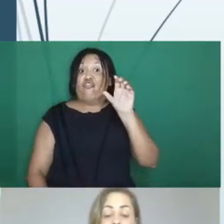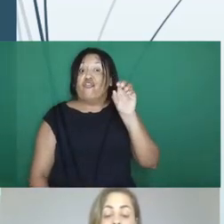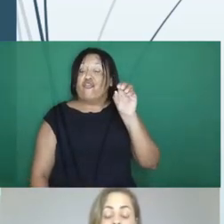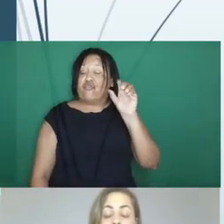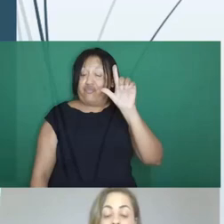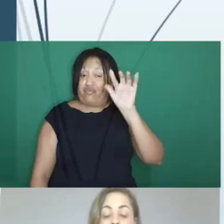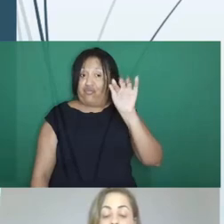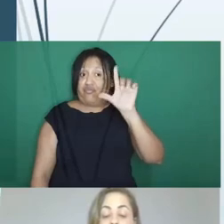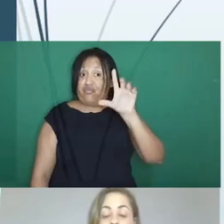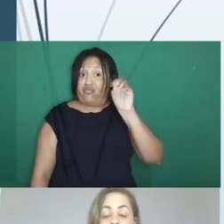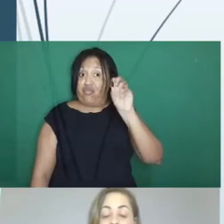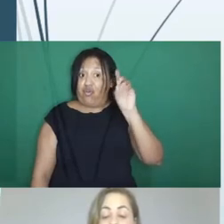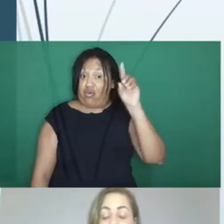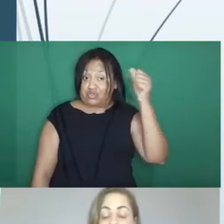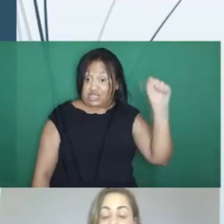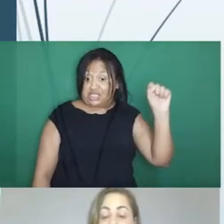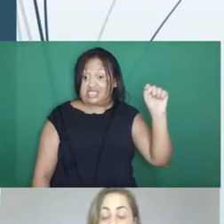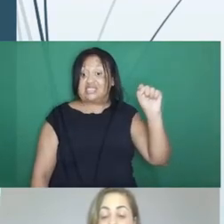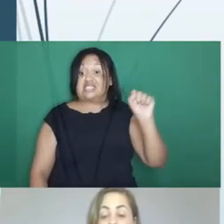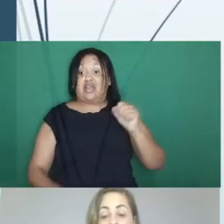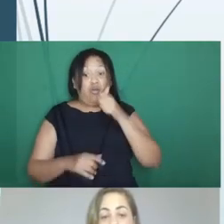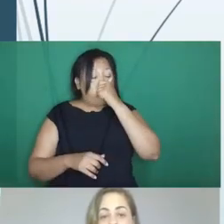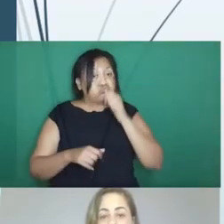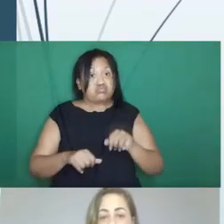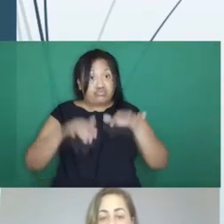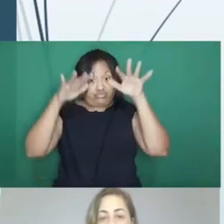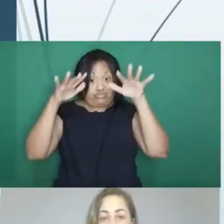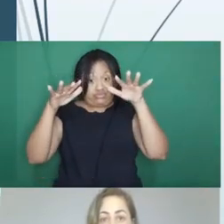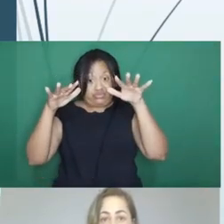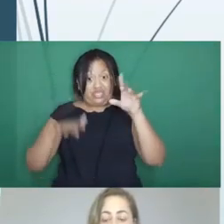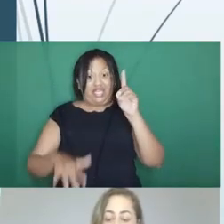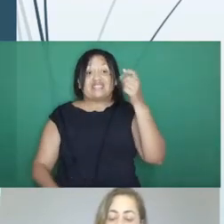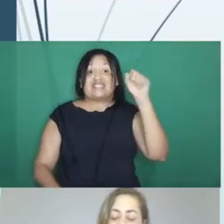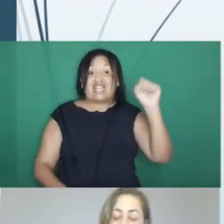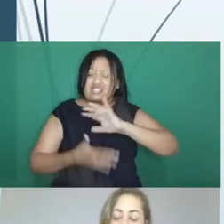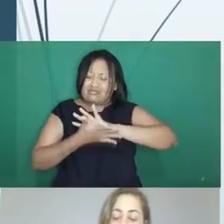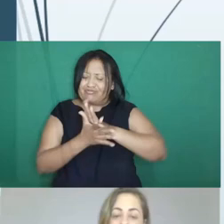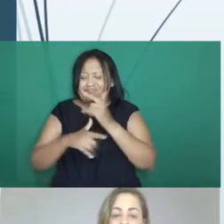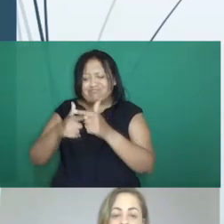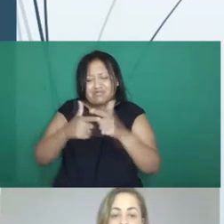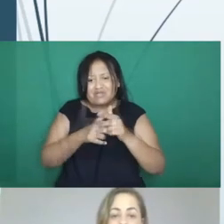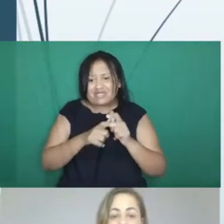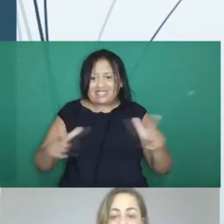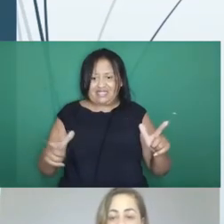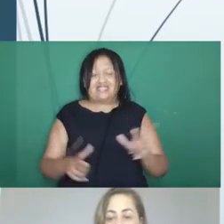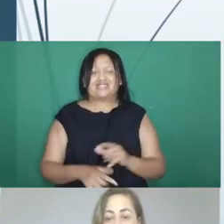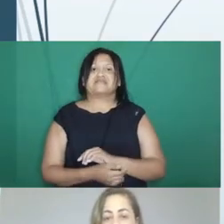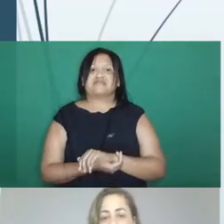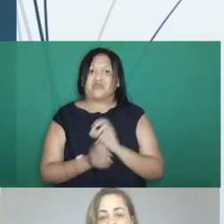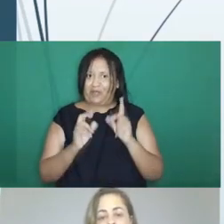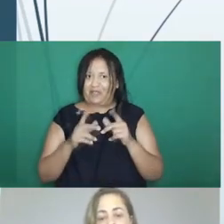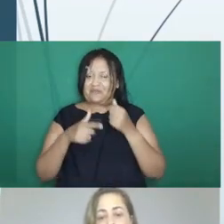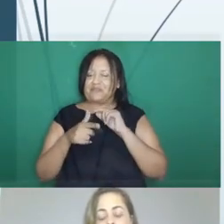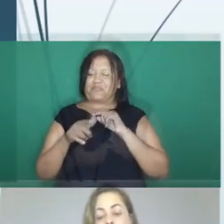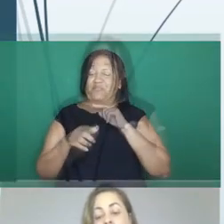Flux inundações desastre desastre e Rain que é chuva Ok Tranquilo então vamos para a questão 3